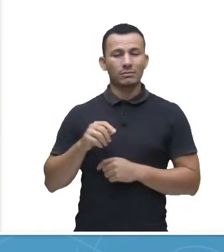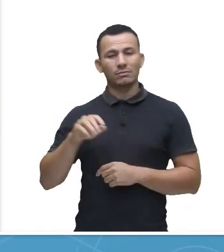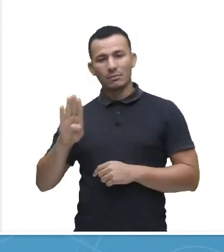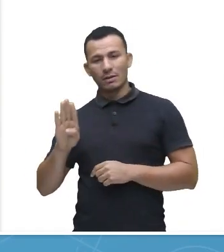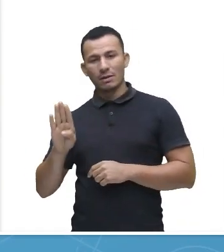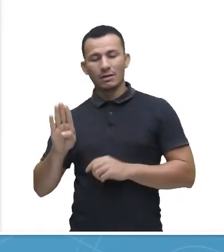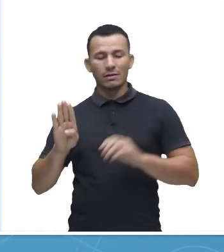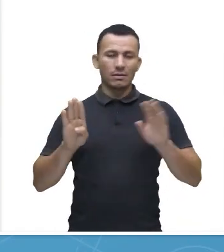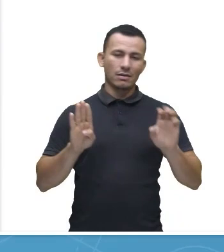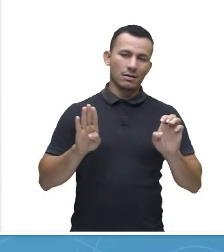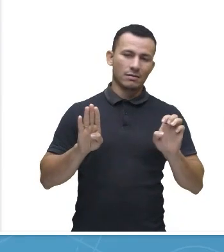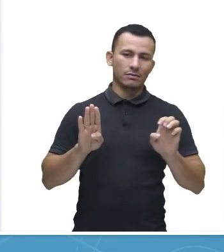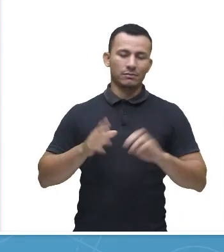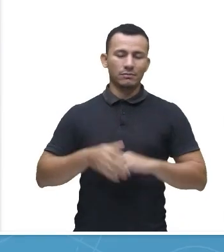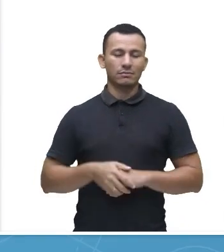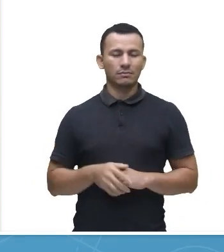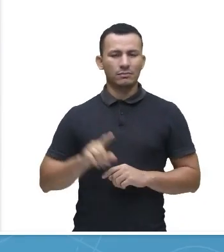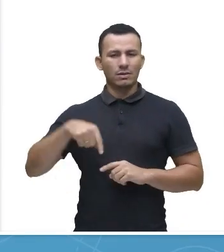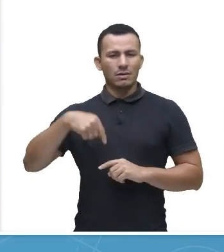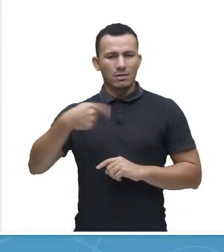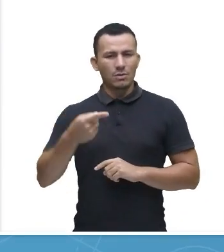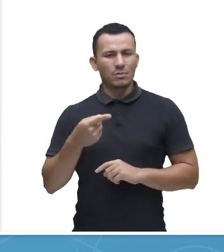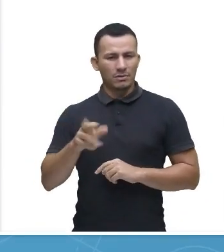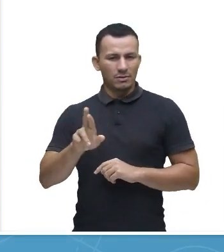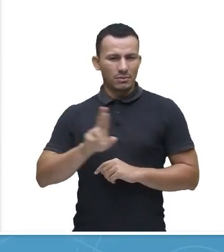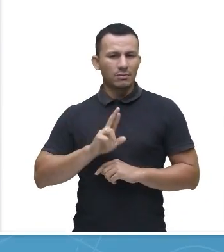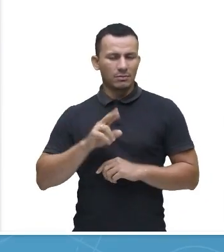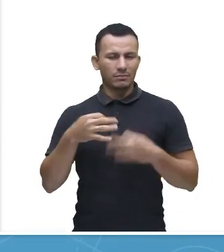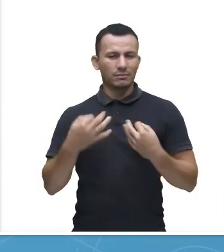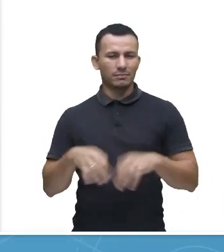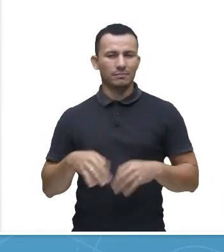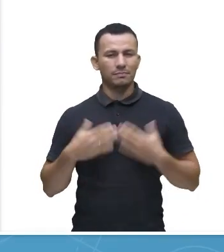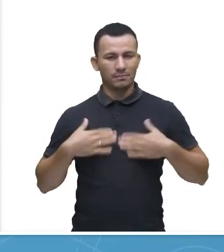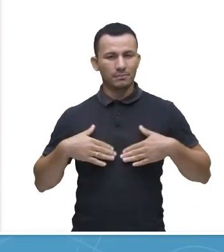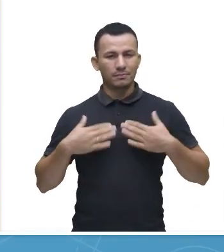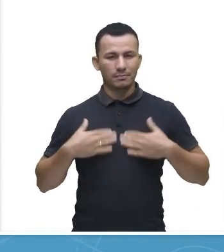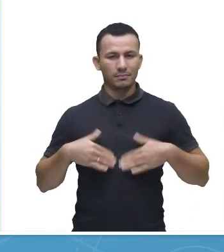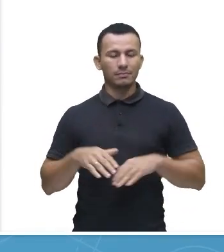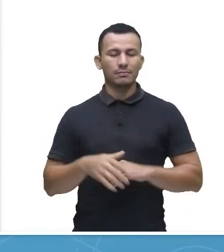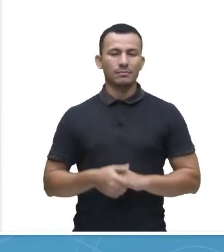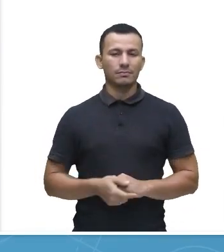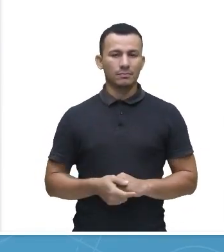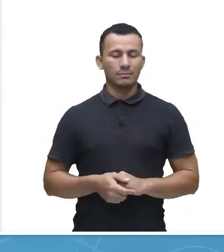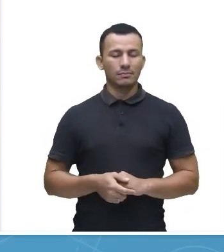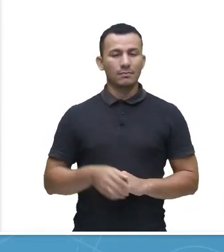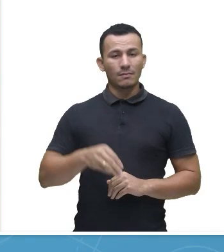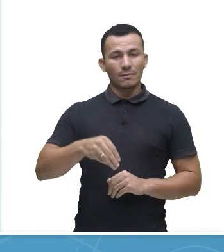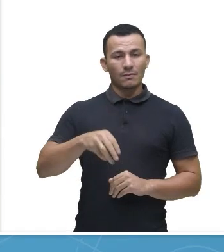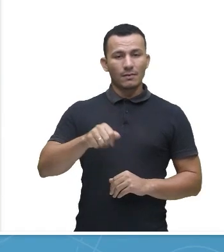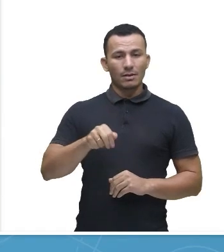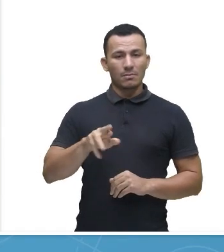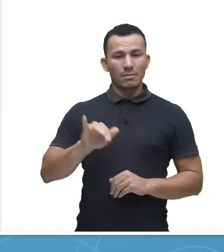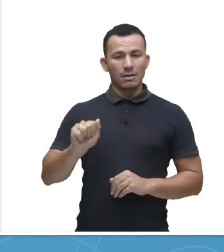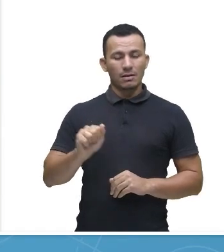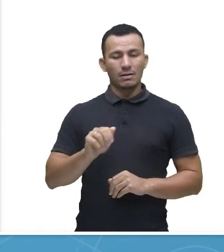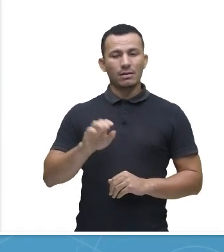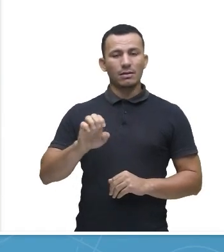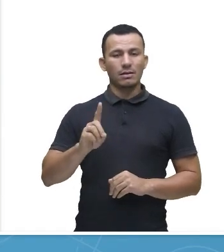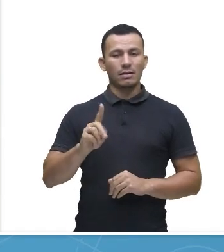e a letra E. Né? Daqui a pouco a gente vai responder essa sua dúvida aí, tá bom? Maria Eduarda.